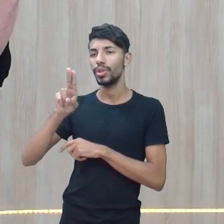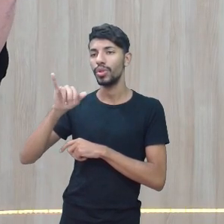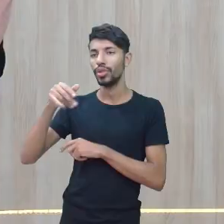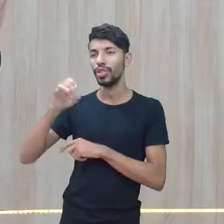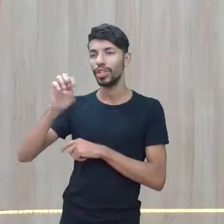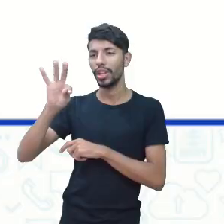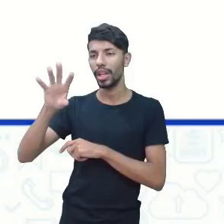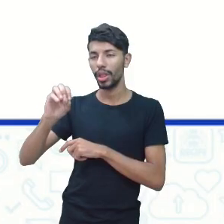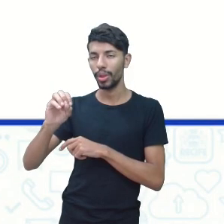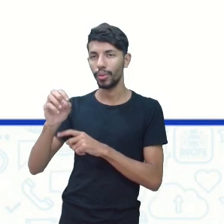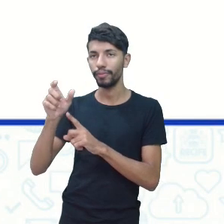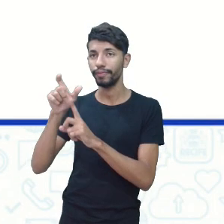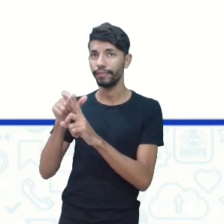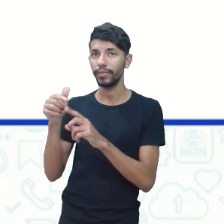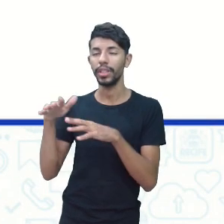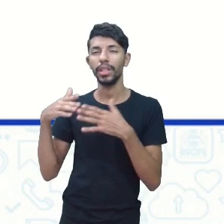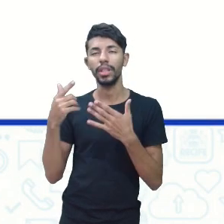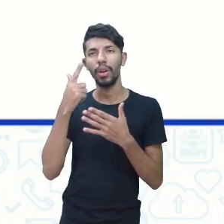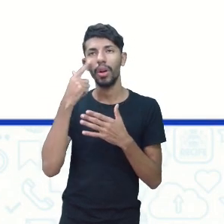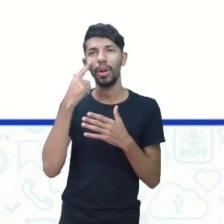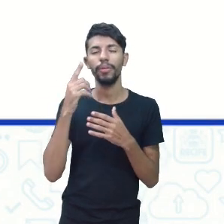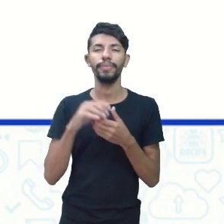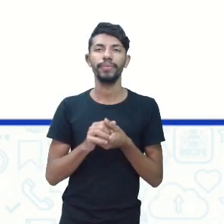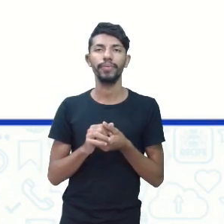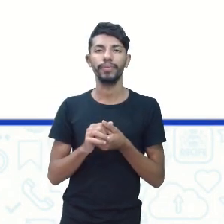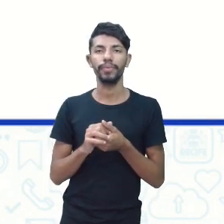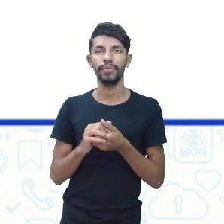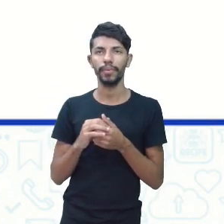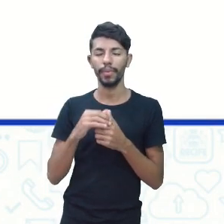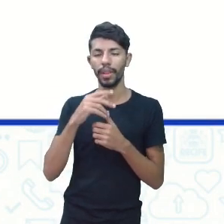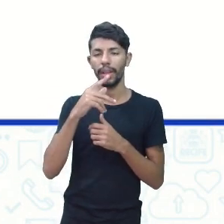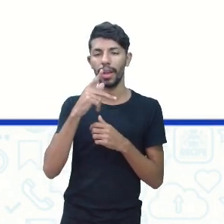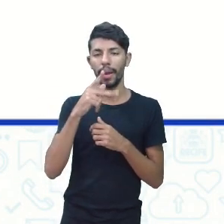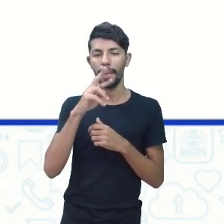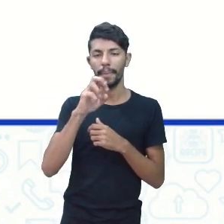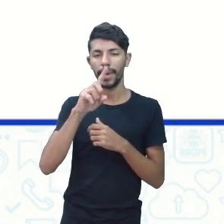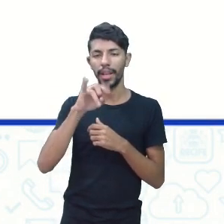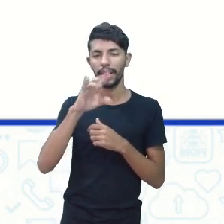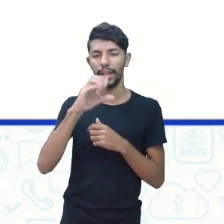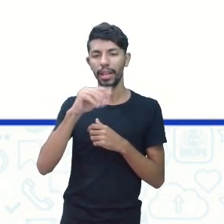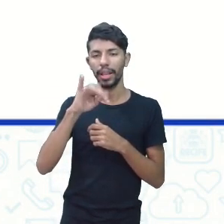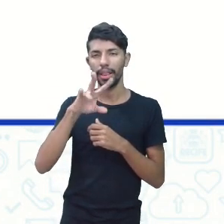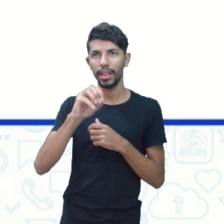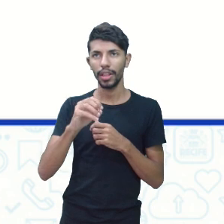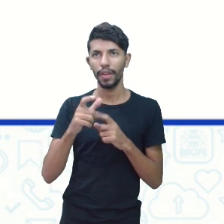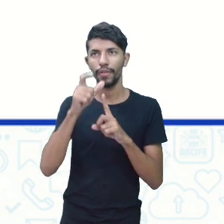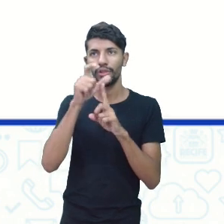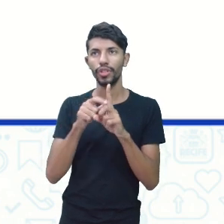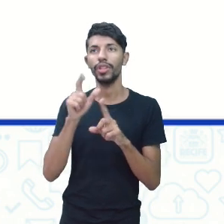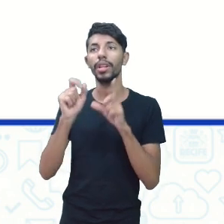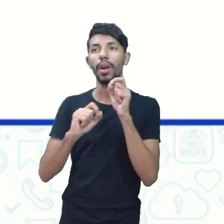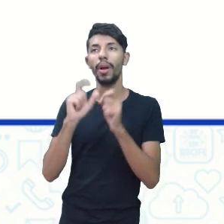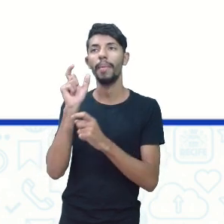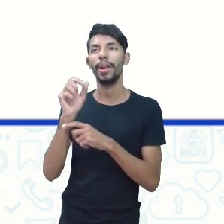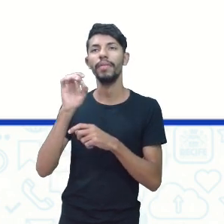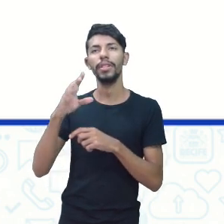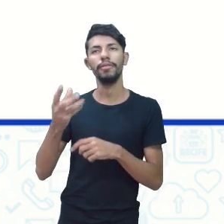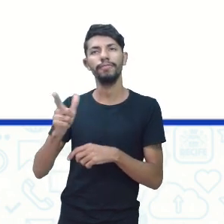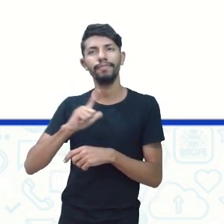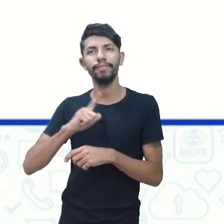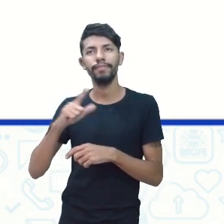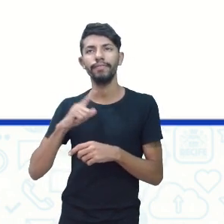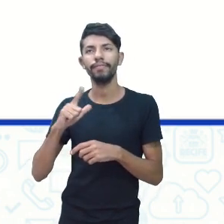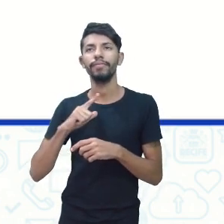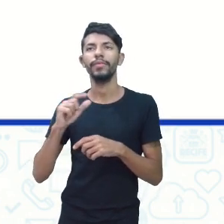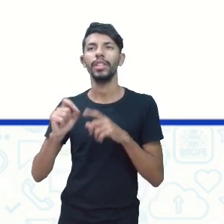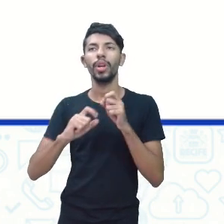sujeito é o termo que só existe nos predicados nominal e verbo nominal. É responsável por